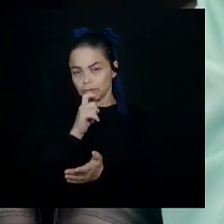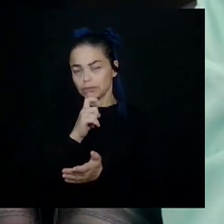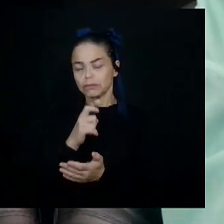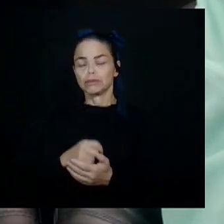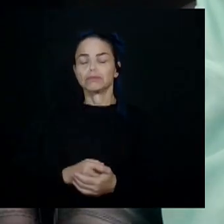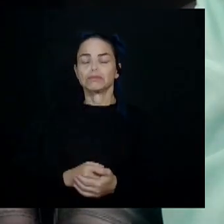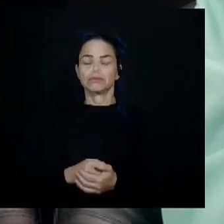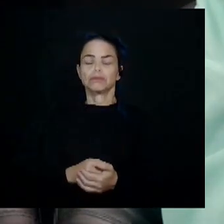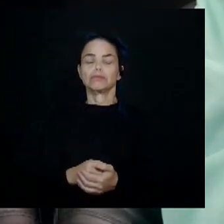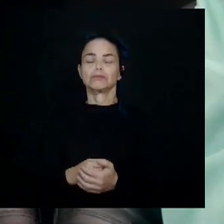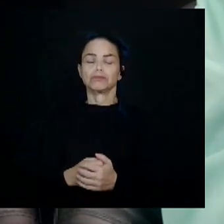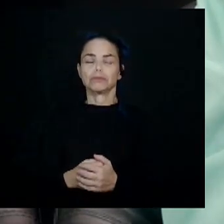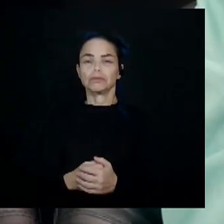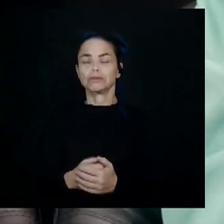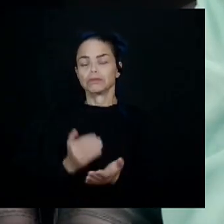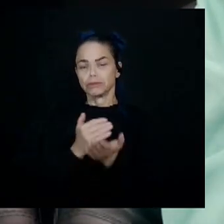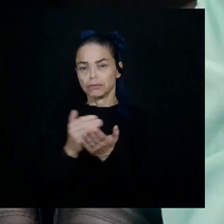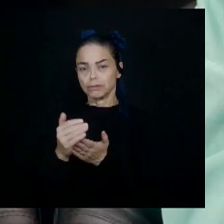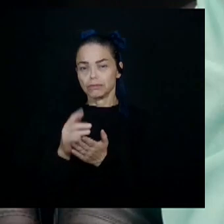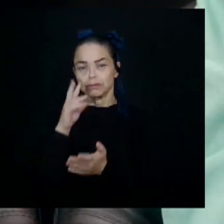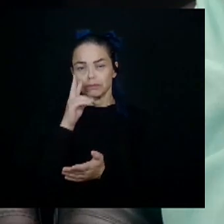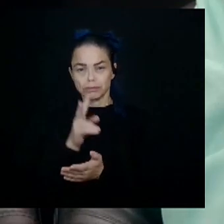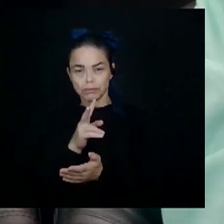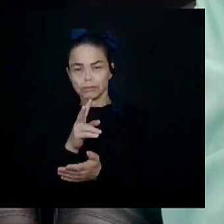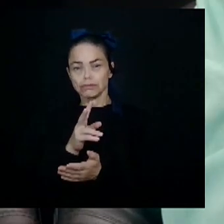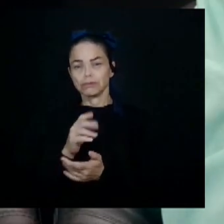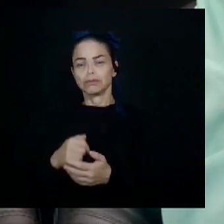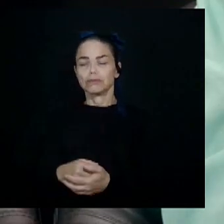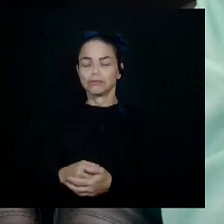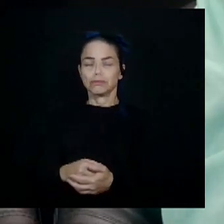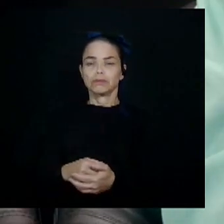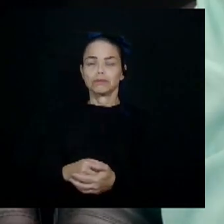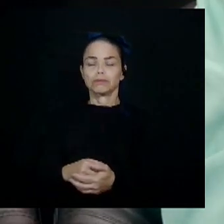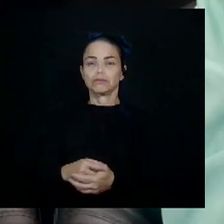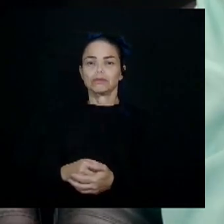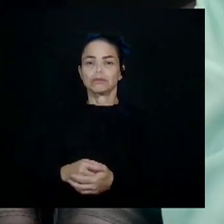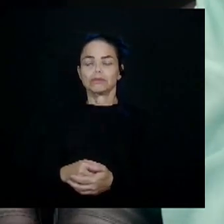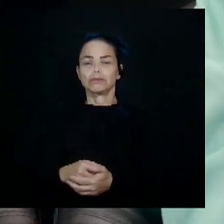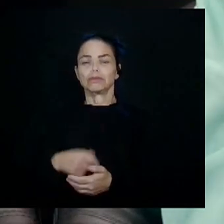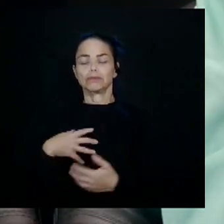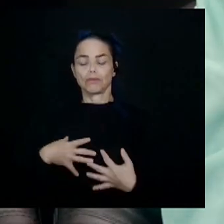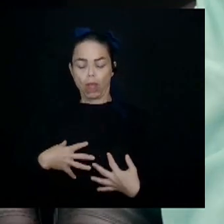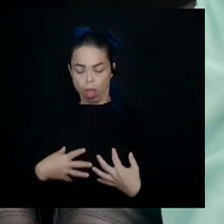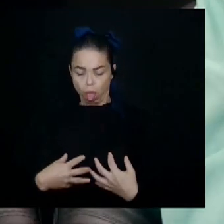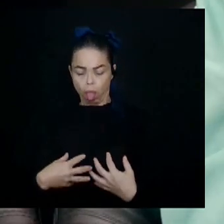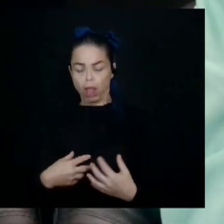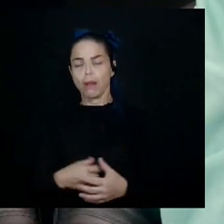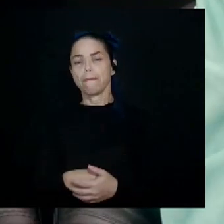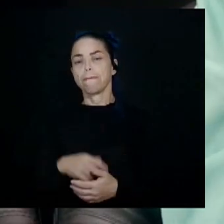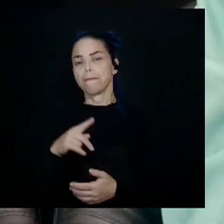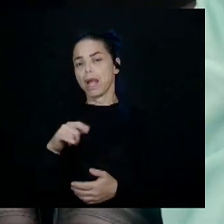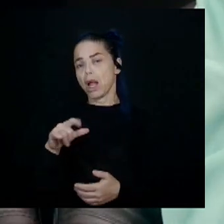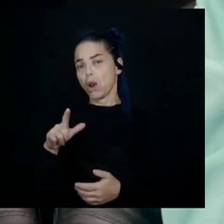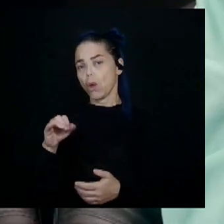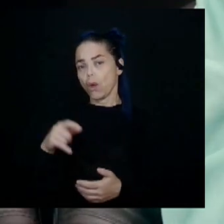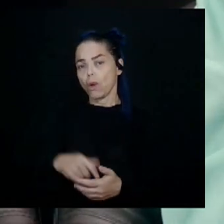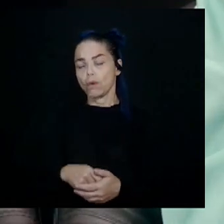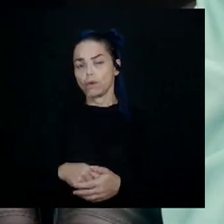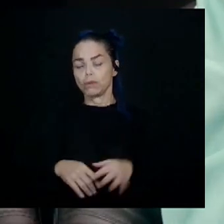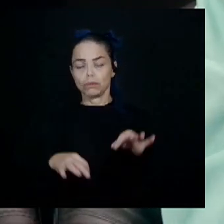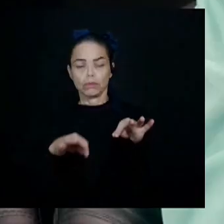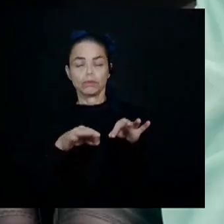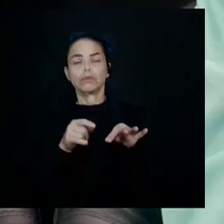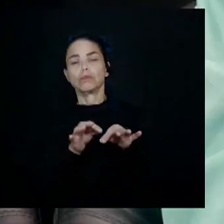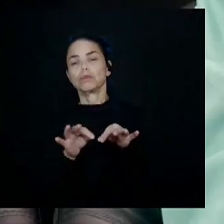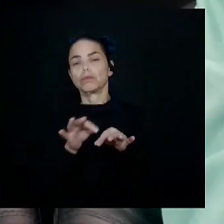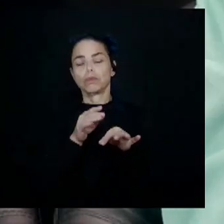Então, começou a verificar sinais, aumentos de pelos, mamilos, alguma coisa diferente no corpo, na transformação do corpo do